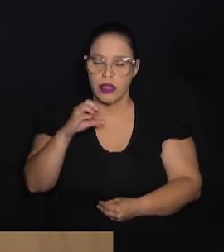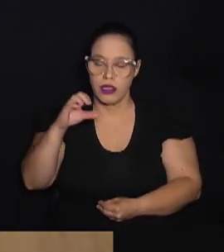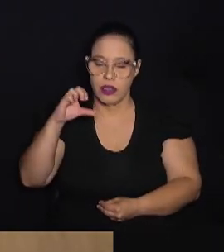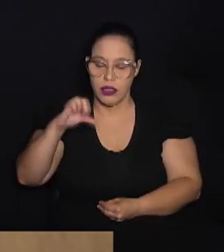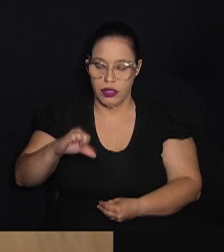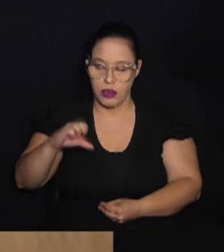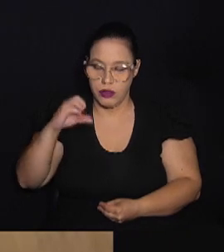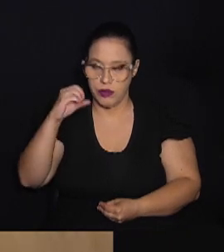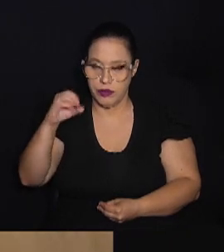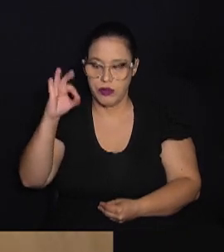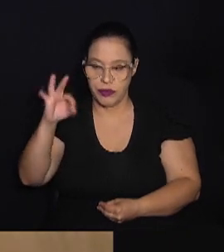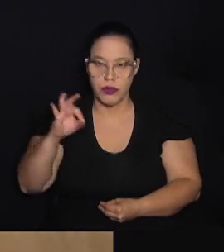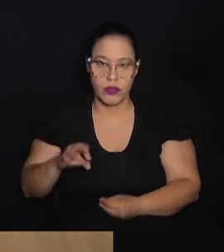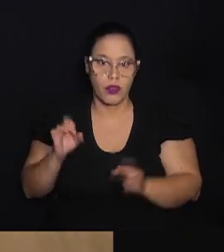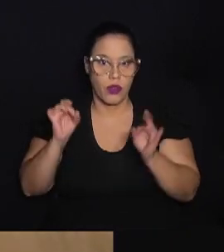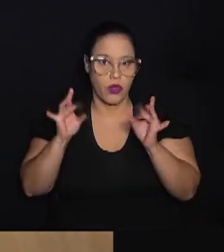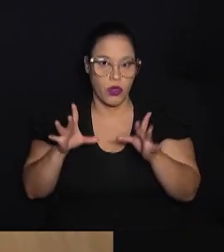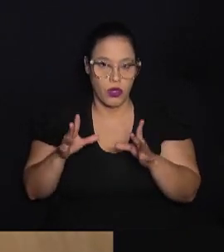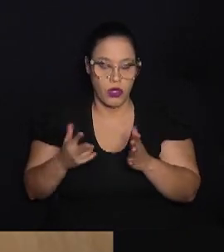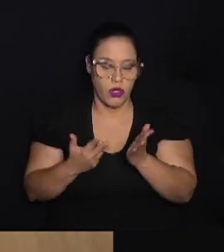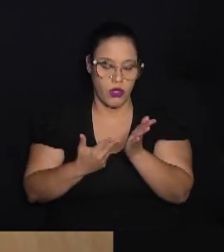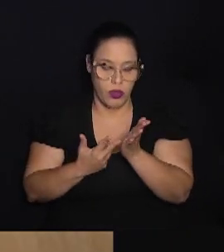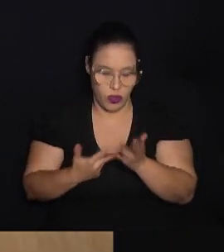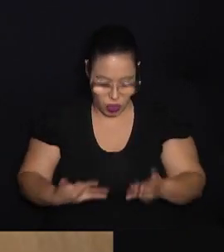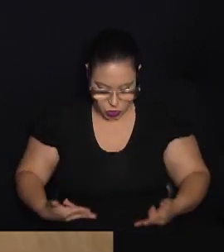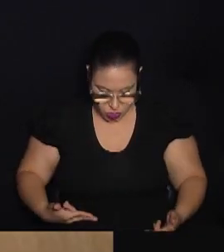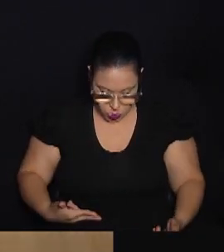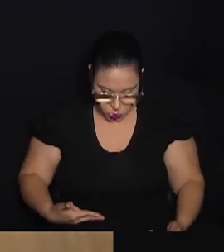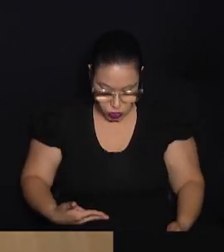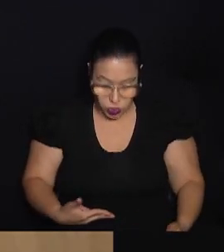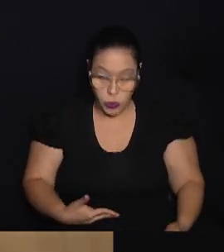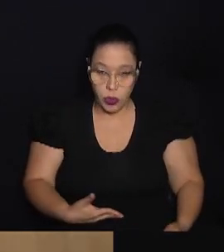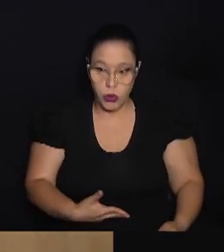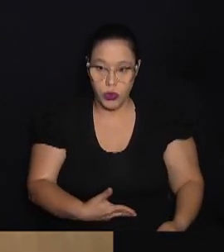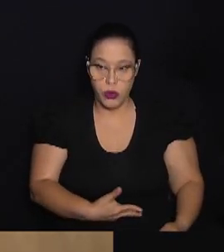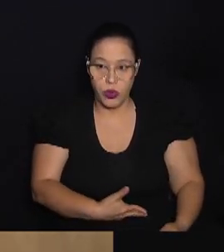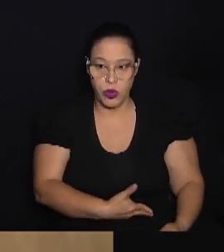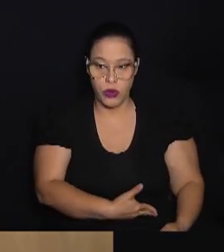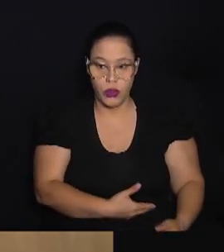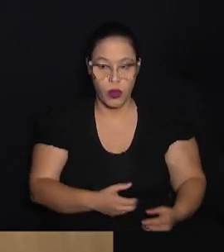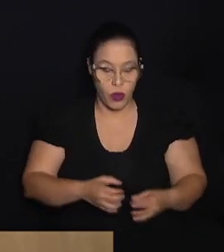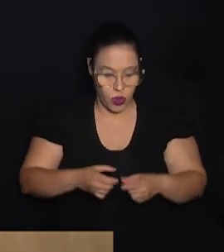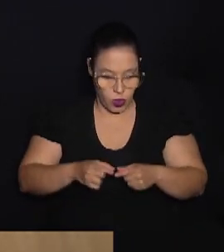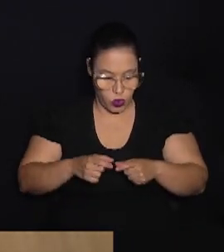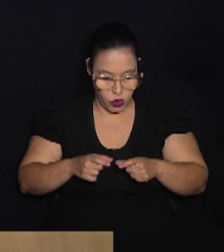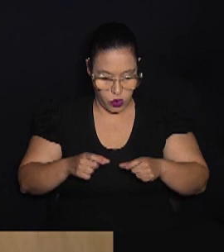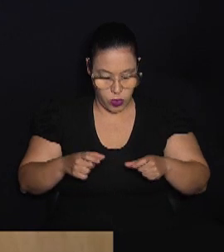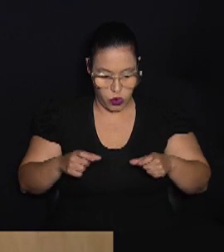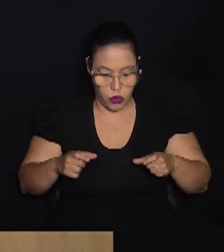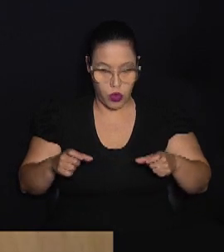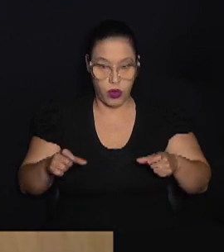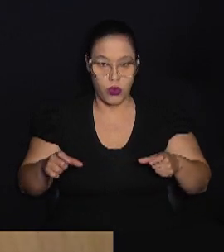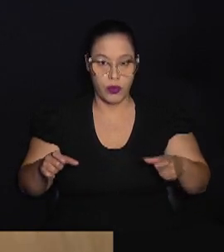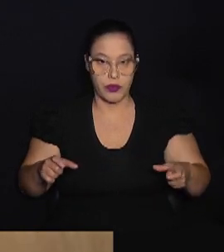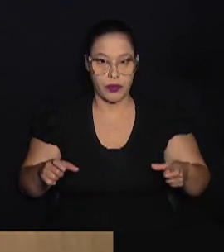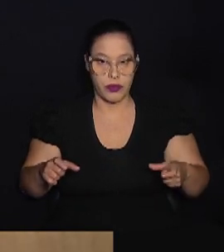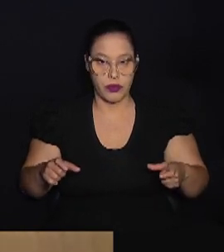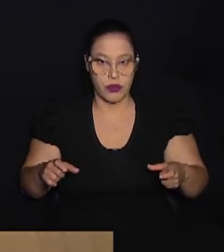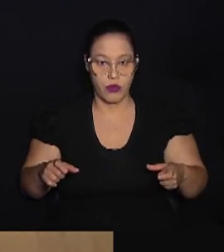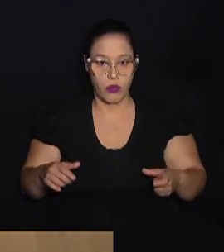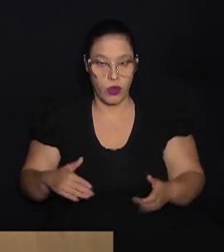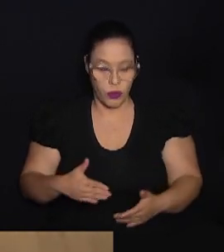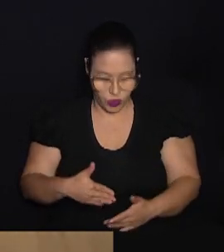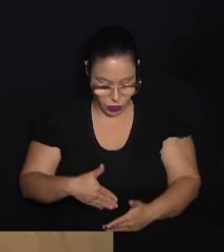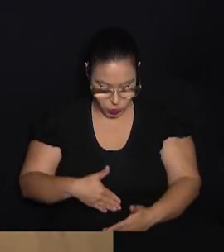a paciente só precisa de uma cirurgia. A partir do momento que ele vai crescendo, ele vai acometendo uma parte